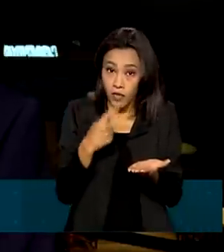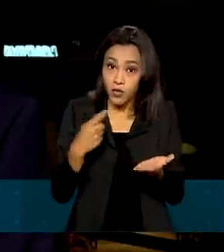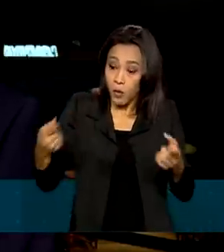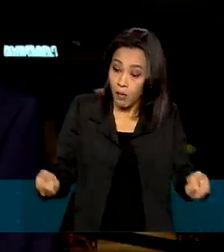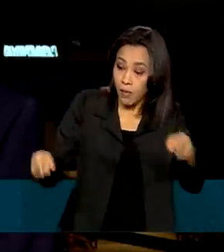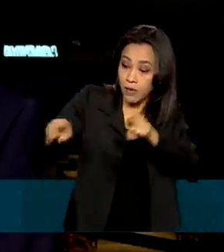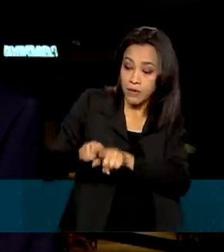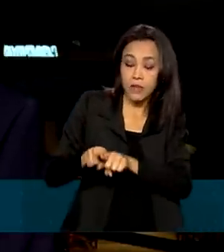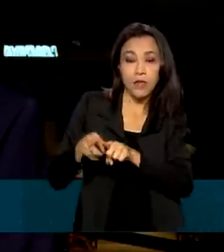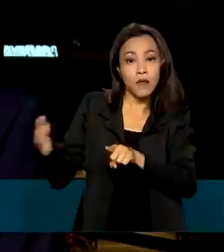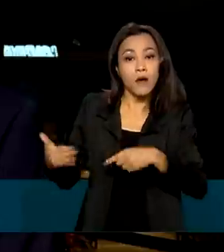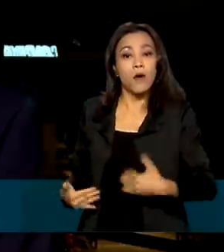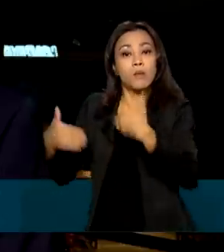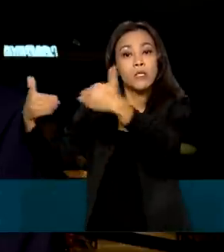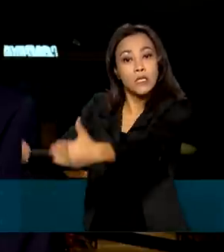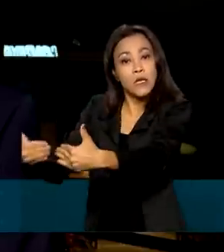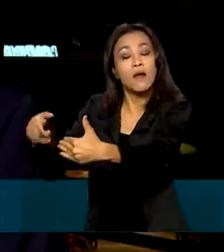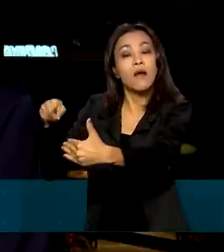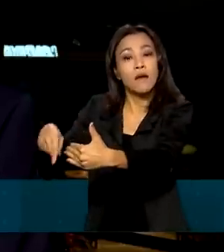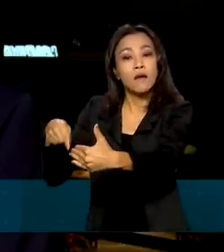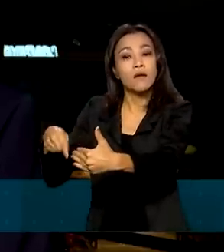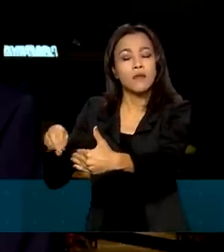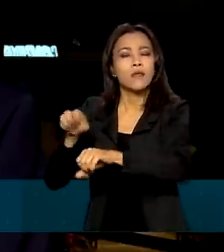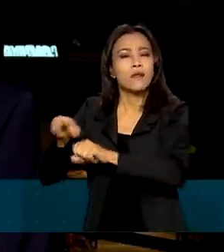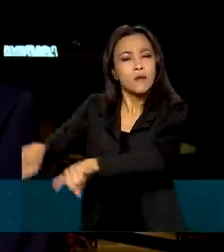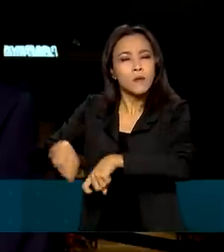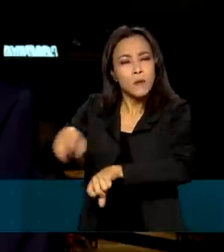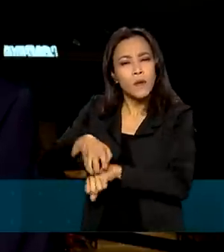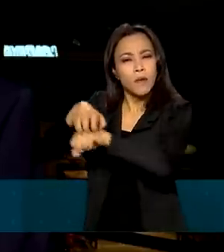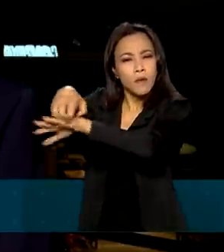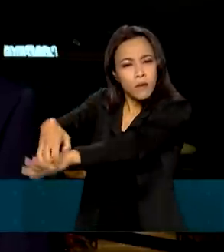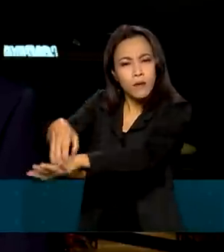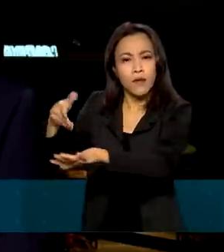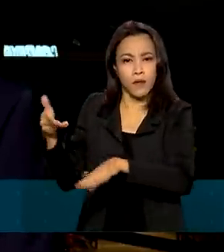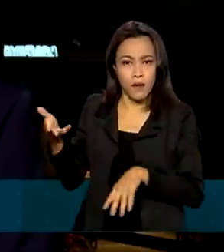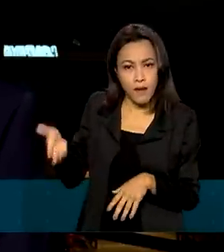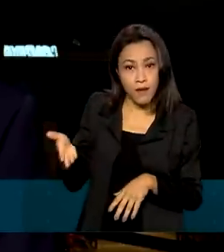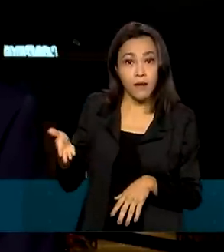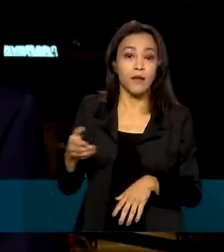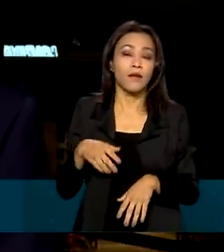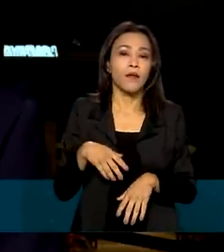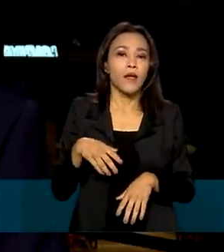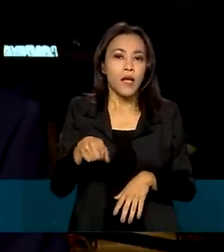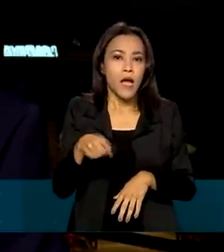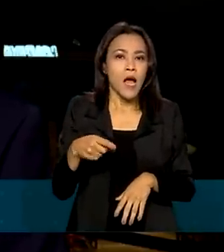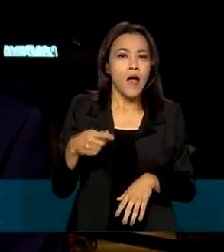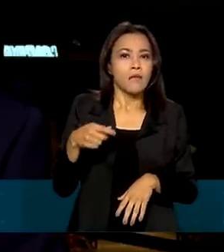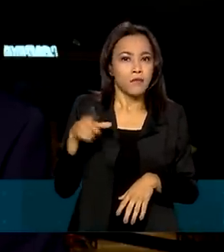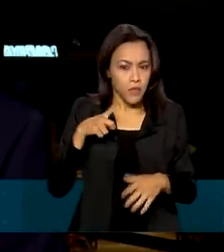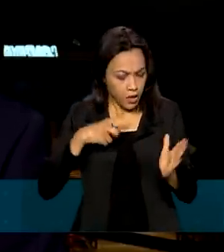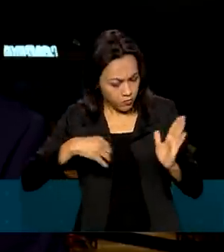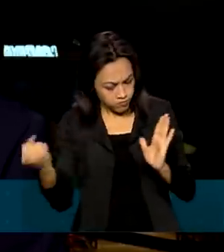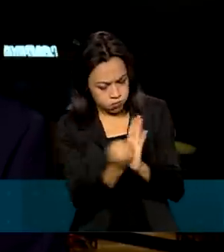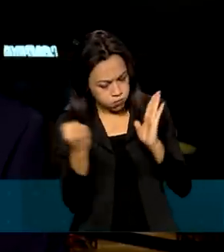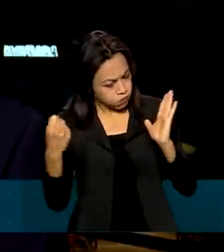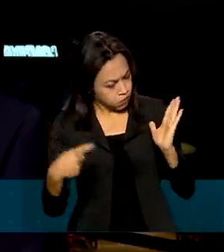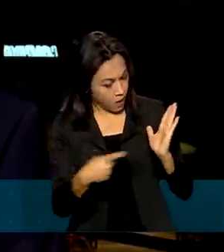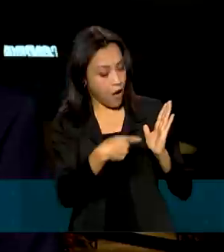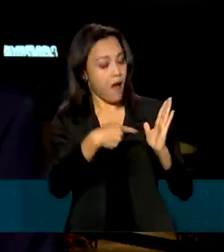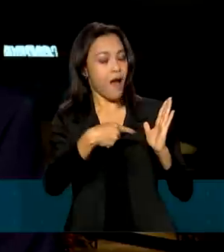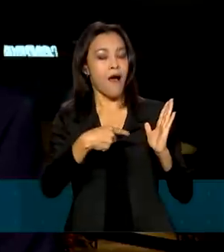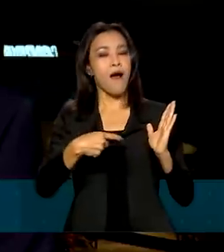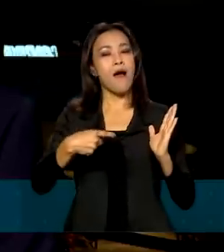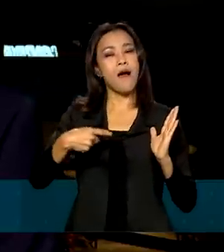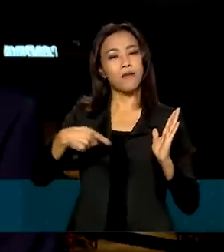Ministério da Agricultura pecuária abastecimento que as pessoas têm a ver não eles fiscalizar não